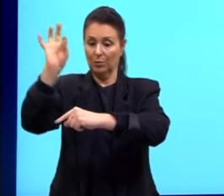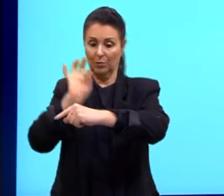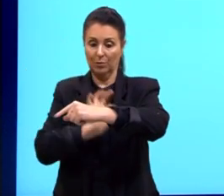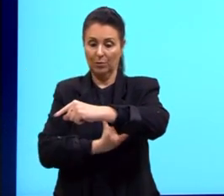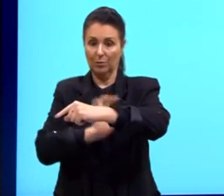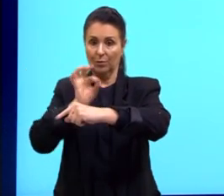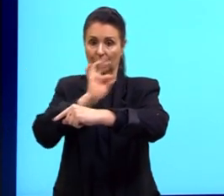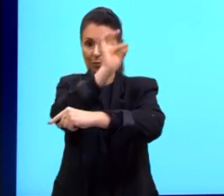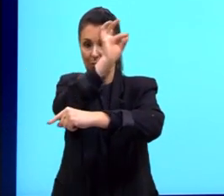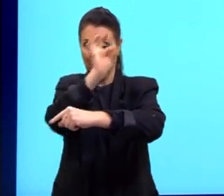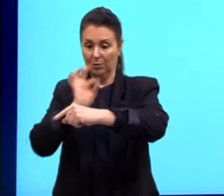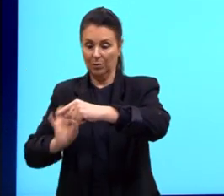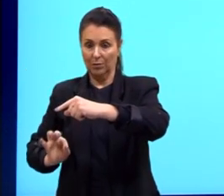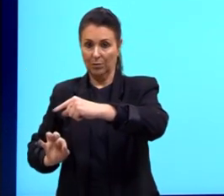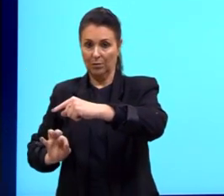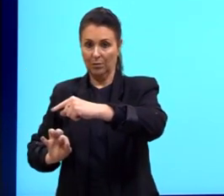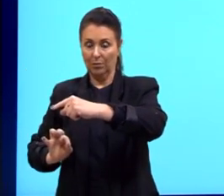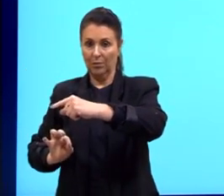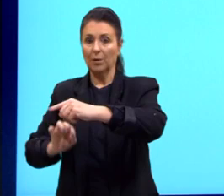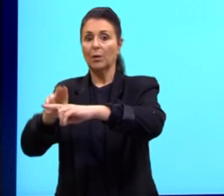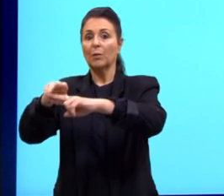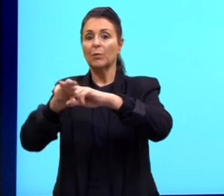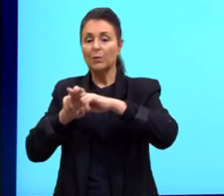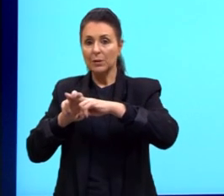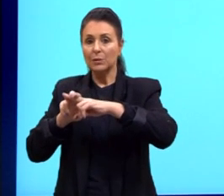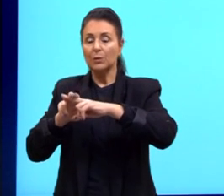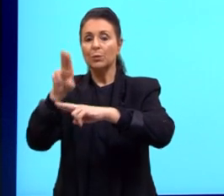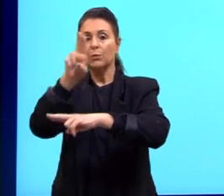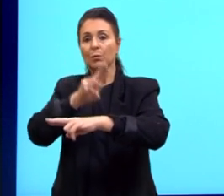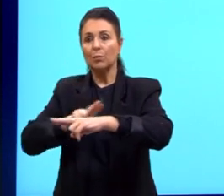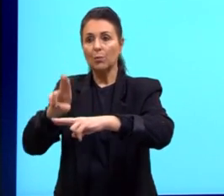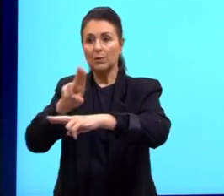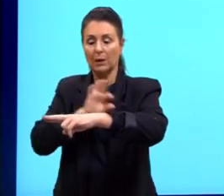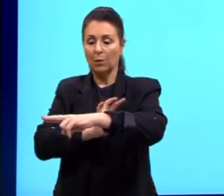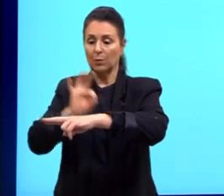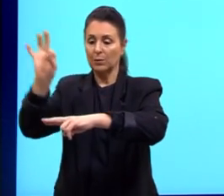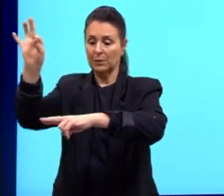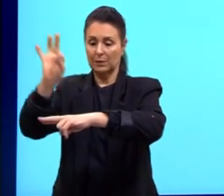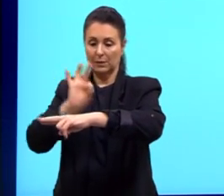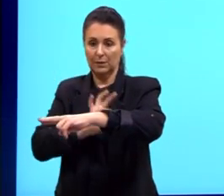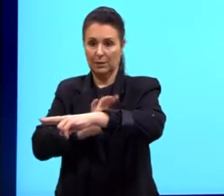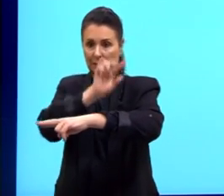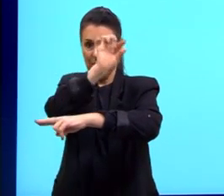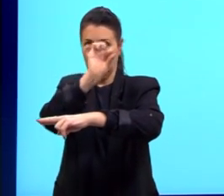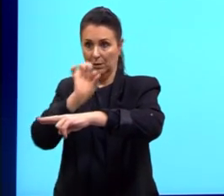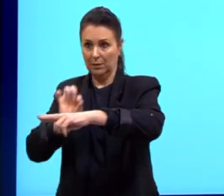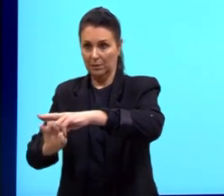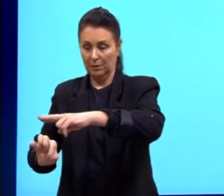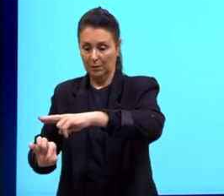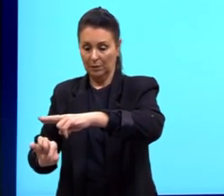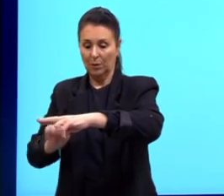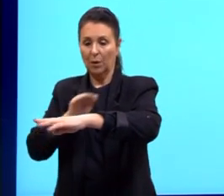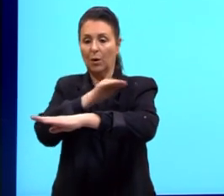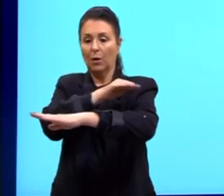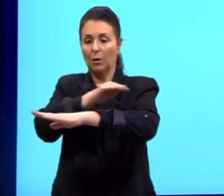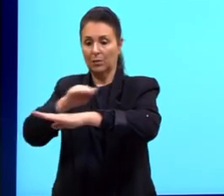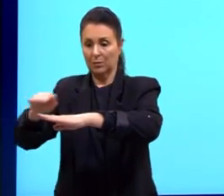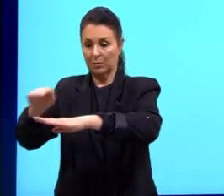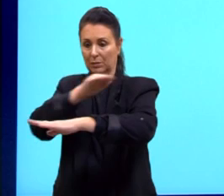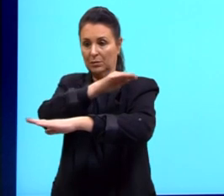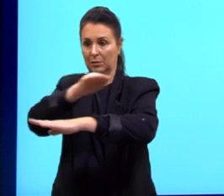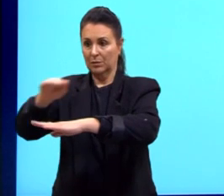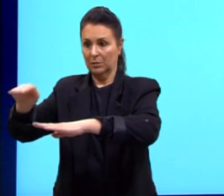então para isso nós vamos pegar os segmentos formados quando nós temos a transversal